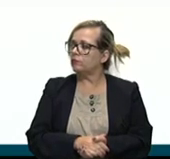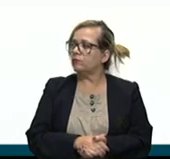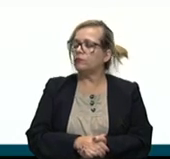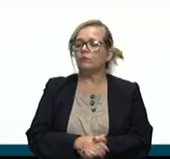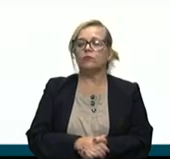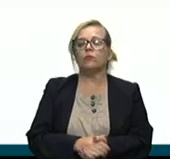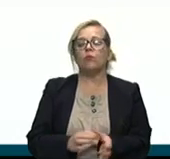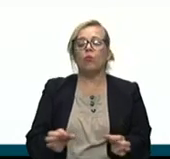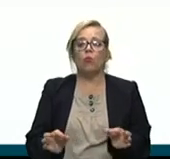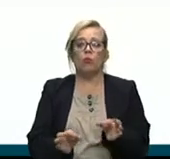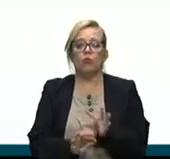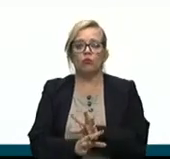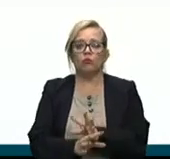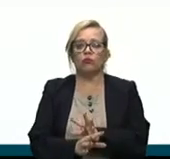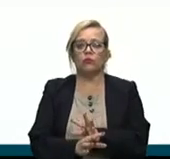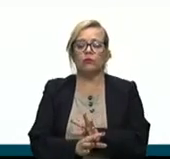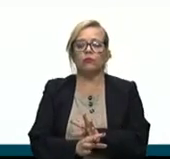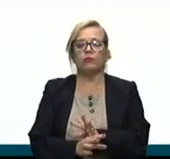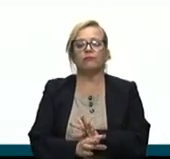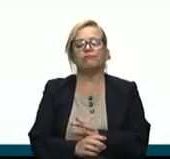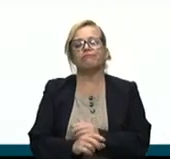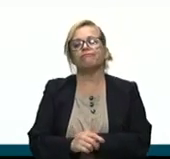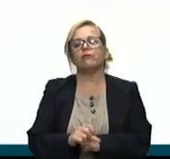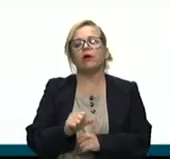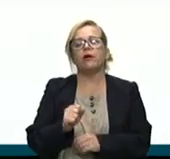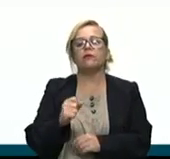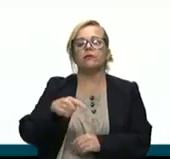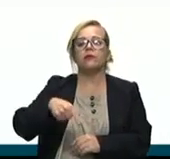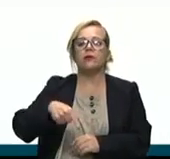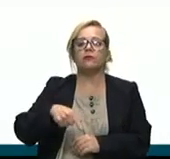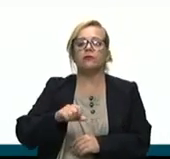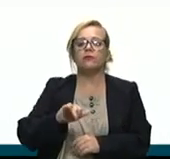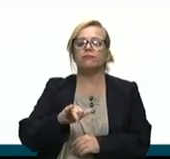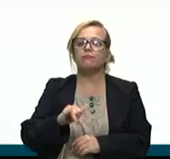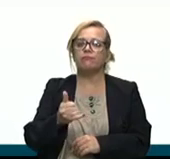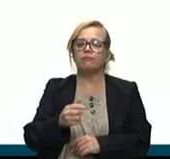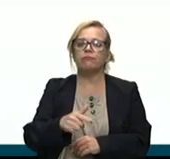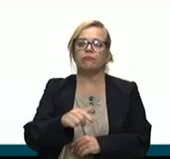812,25 de 891, obtemos o SQ de y,